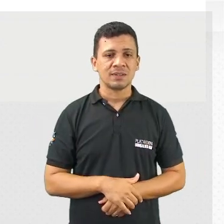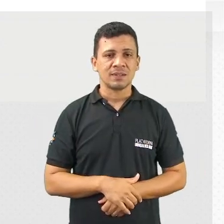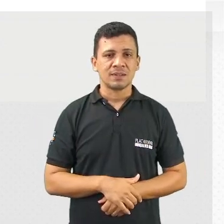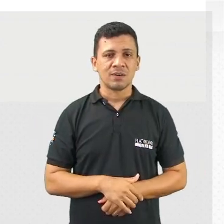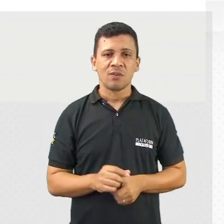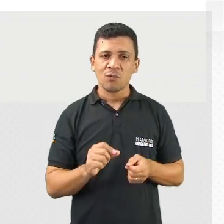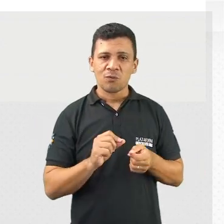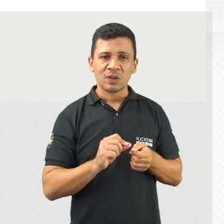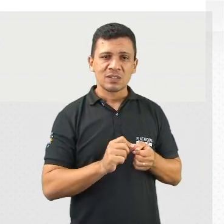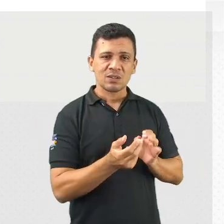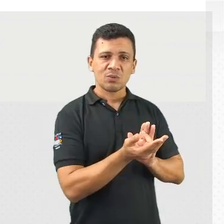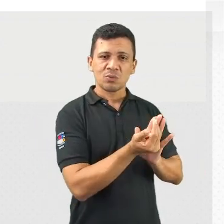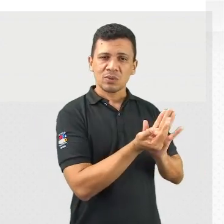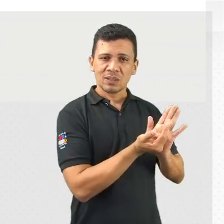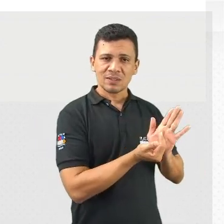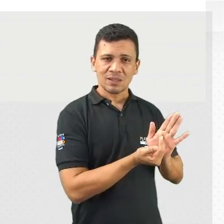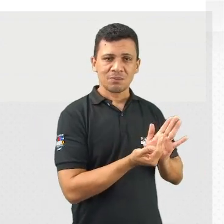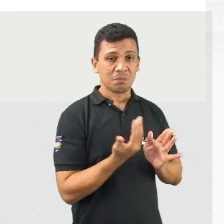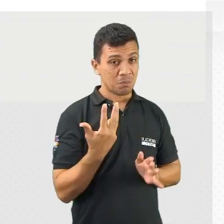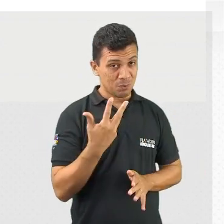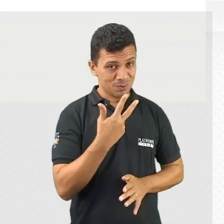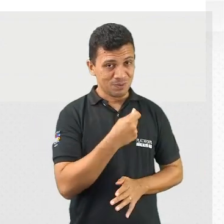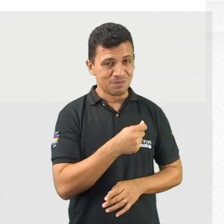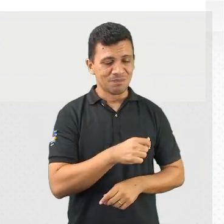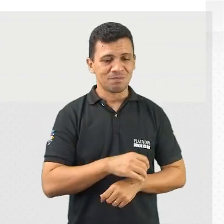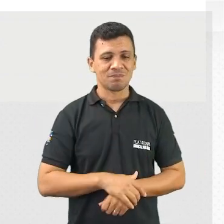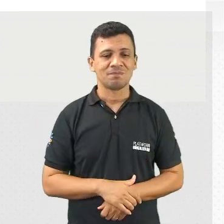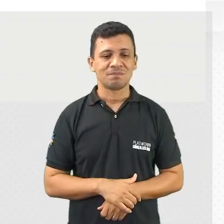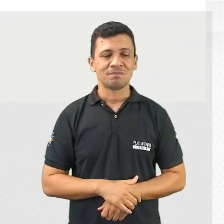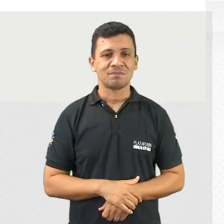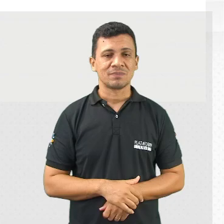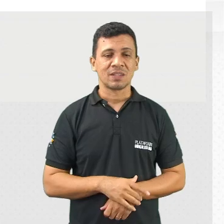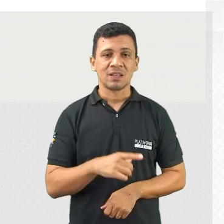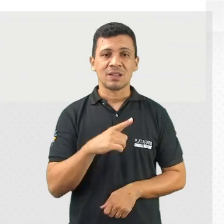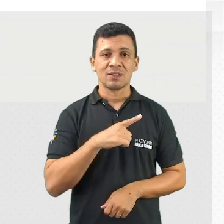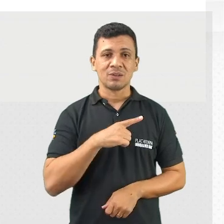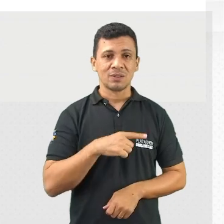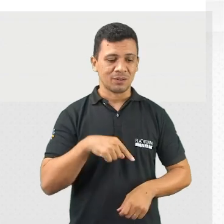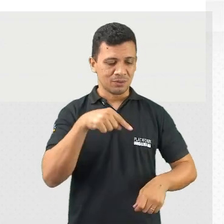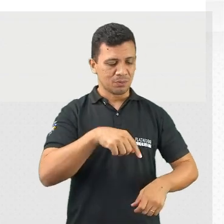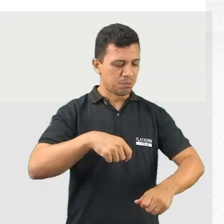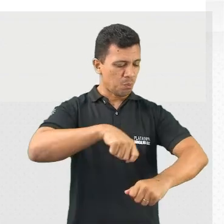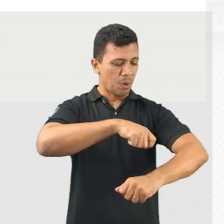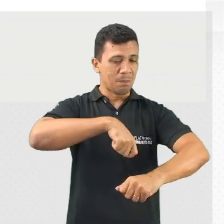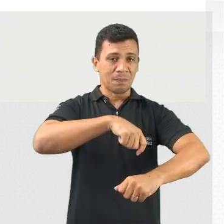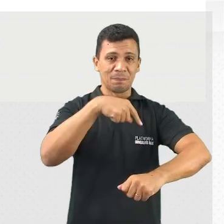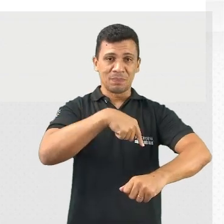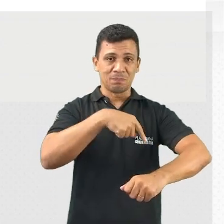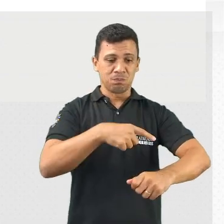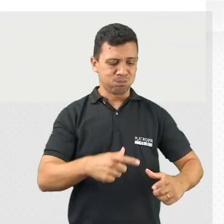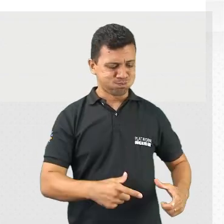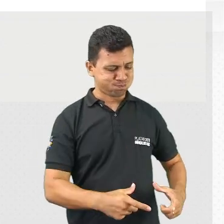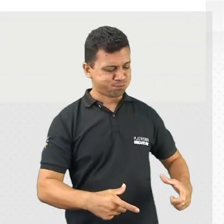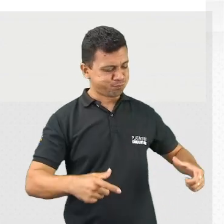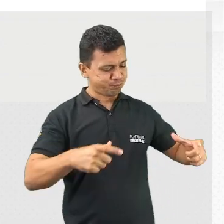Fazer um desenho aqui bonito para você. Pronto. Eu tenho uma panela, tá certo? Essa panela, ela